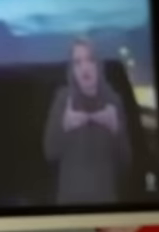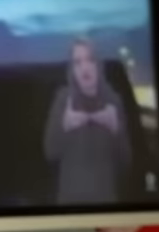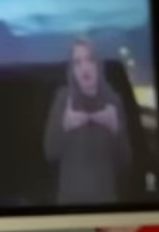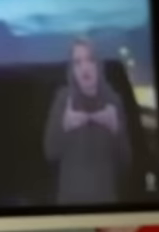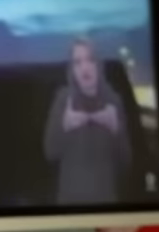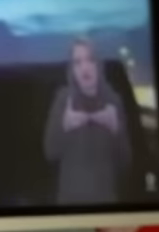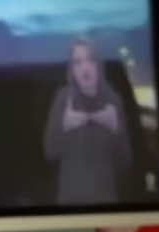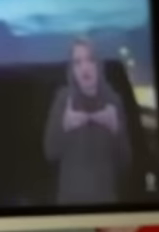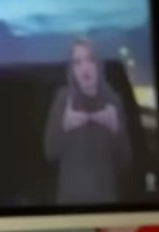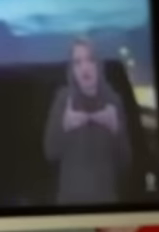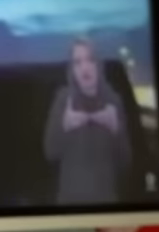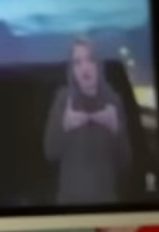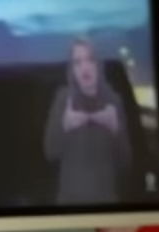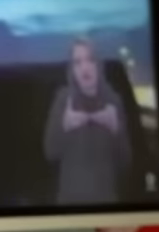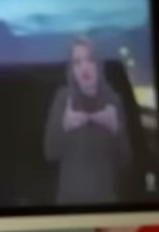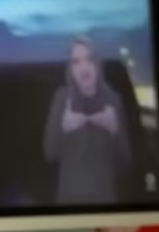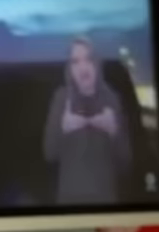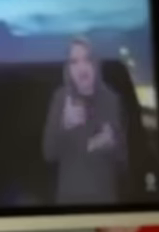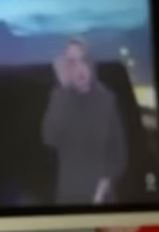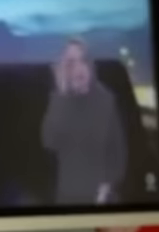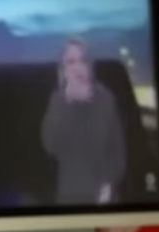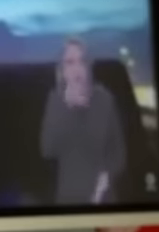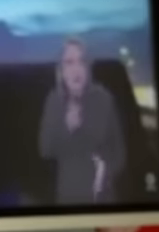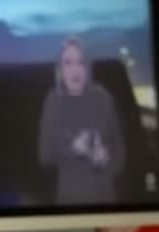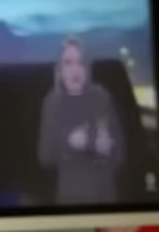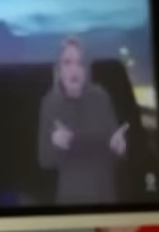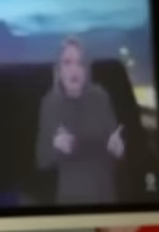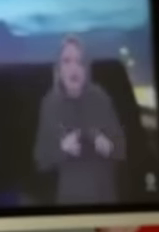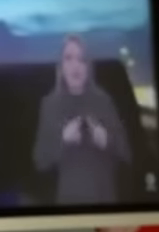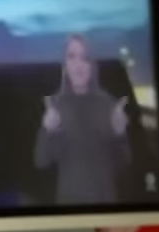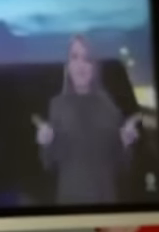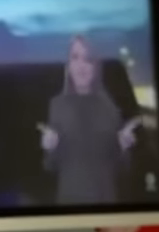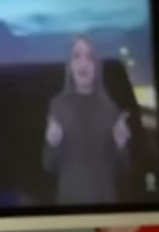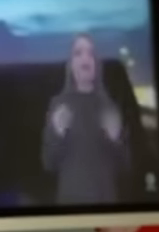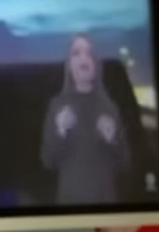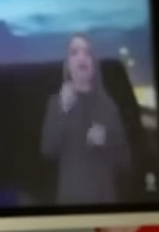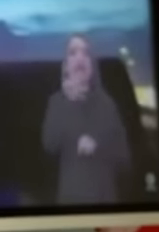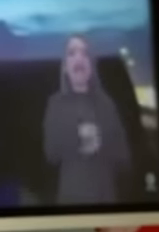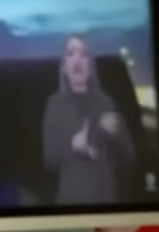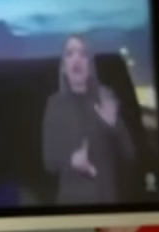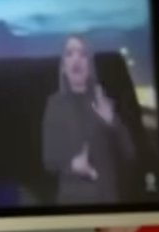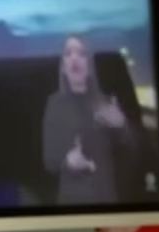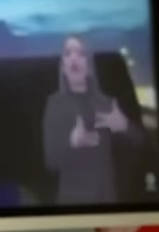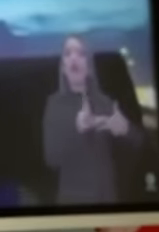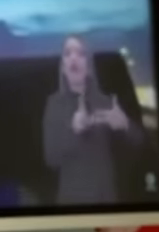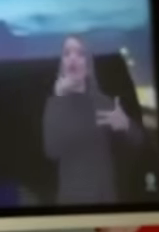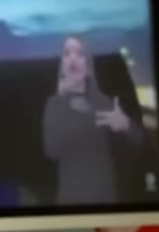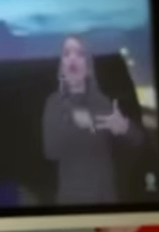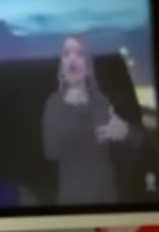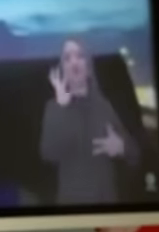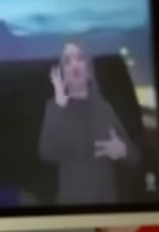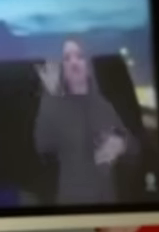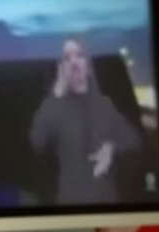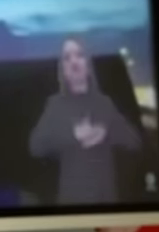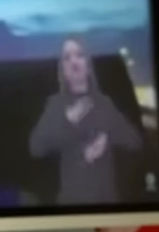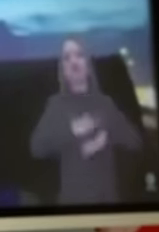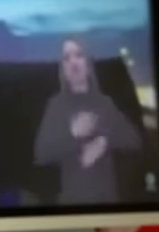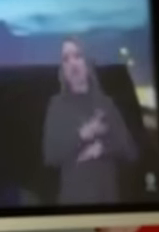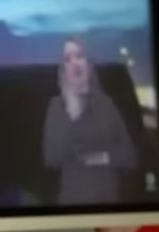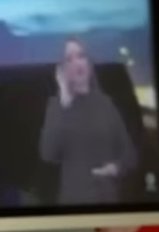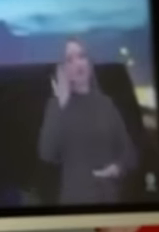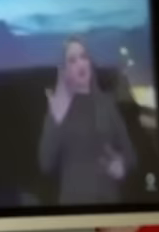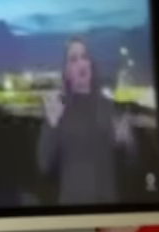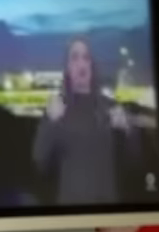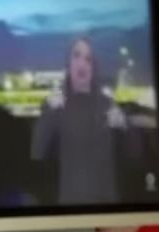grande problema, né? Então o problema é sério. Vamos lá. Isso é adotado pelo legislador. Eu sou contra, mas